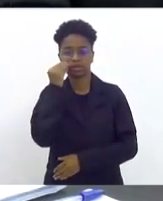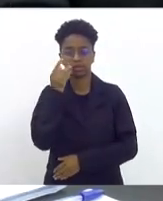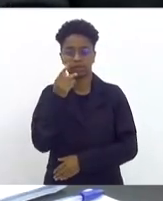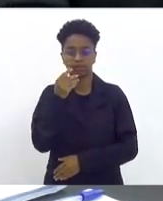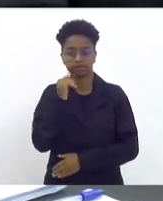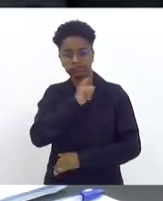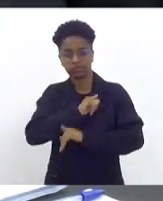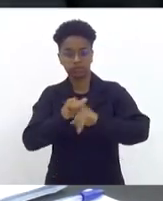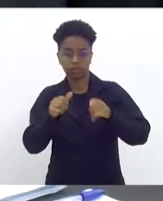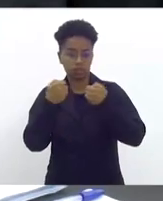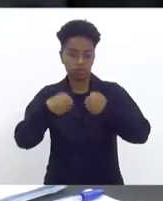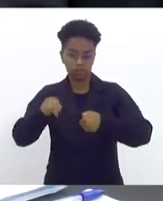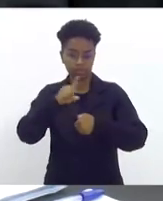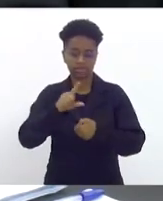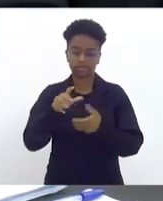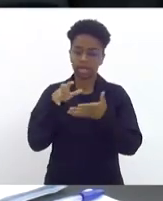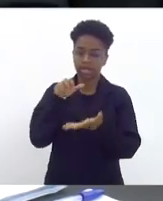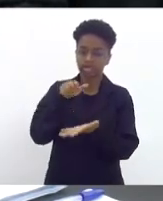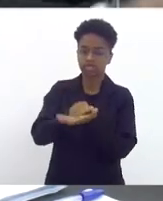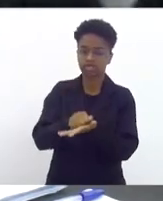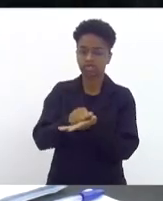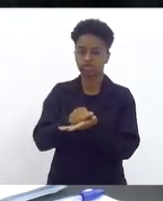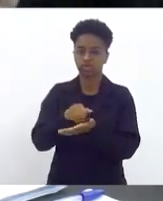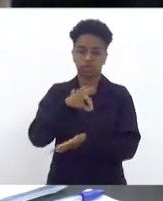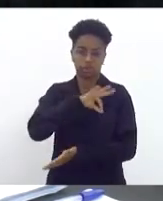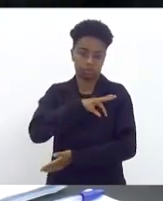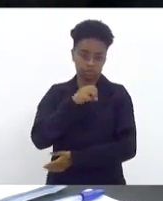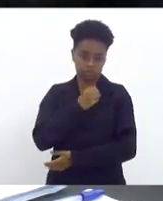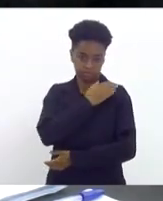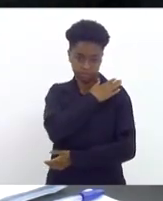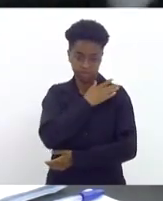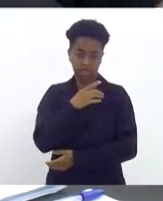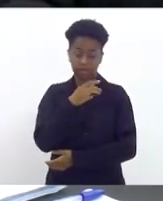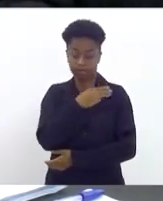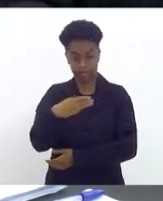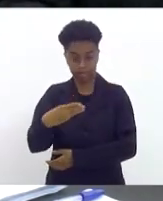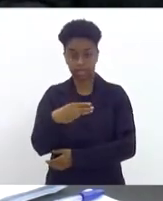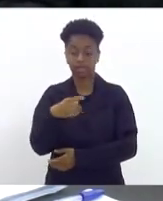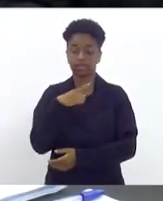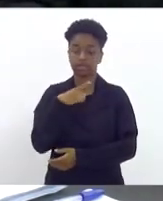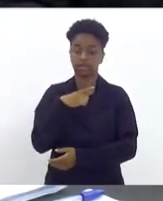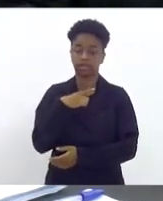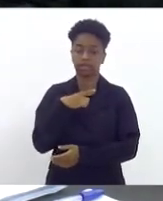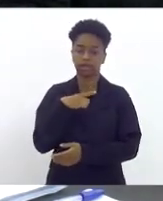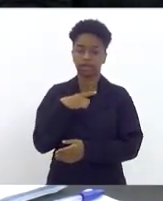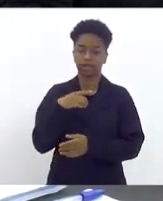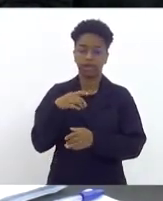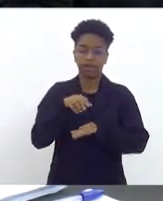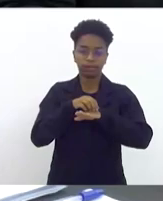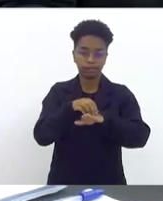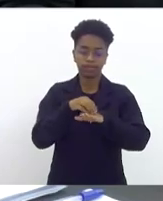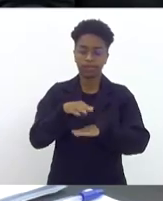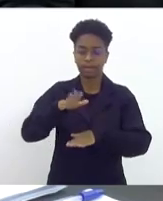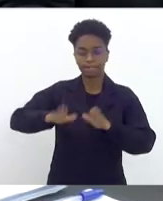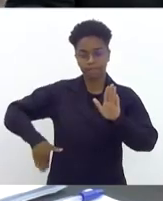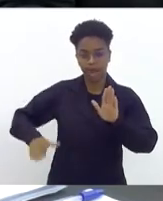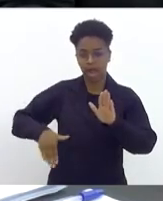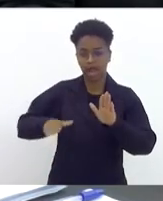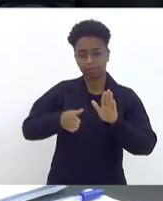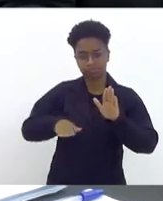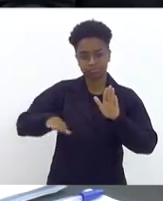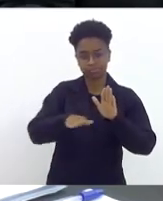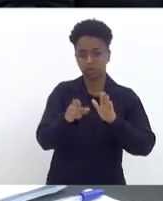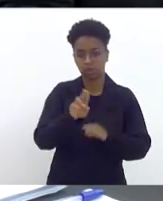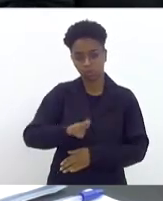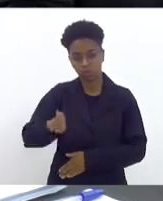os veículos off-roads da polícia militar Então são os quadriciclos que circulam nas praias os equipamentos que podem ser